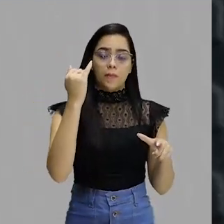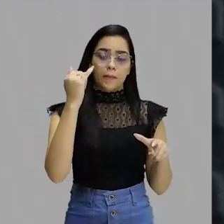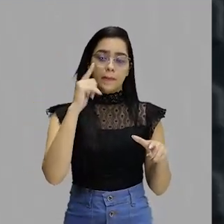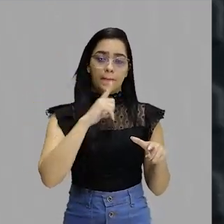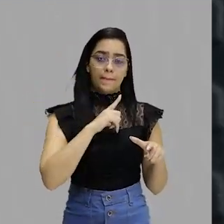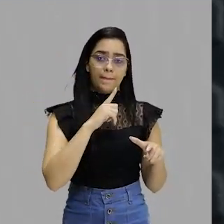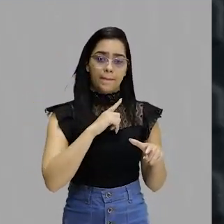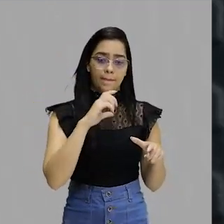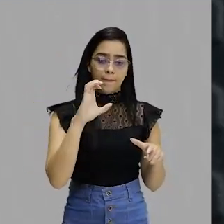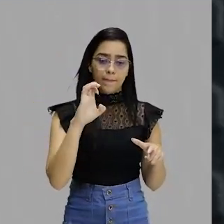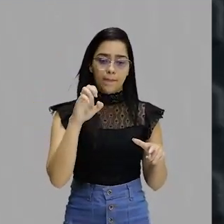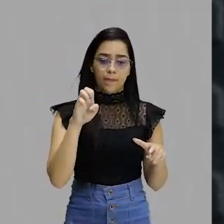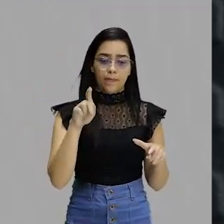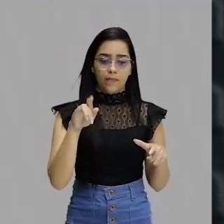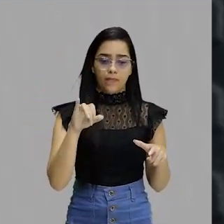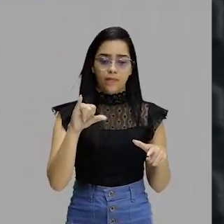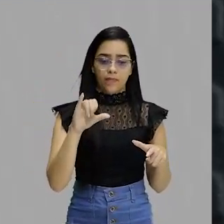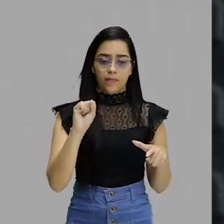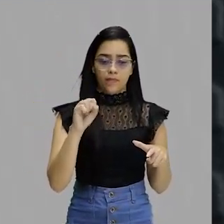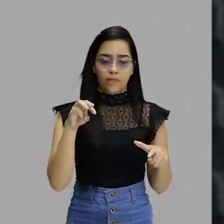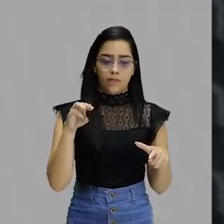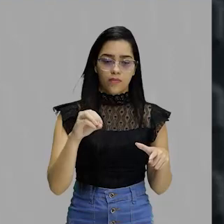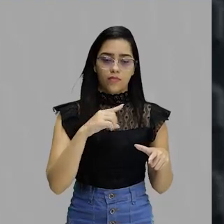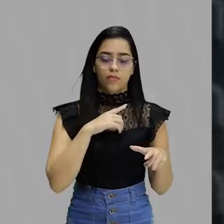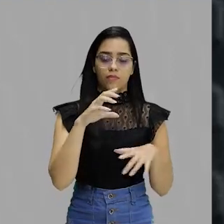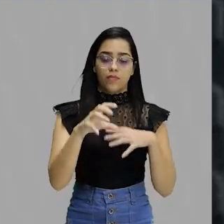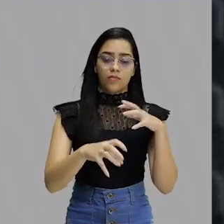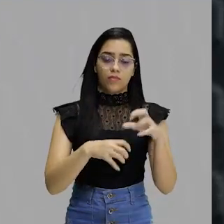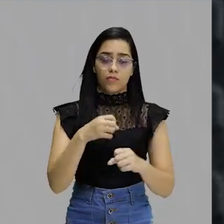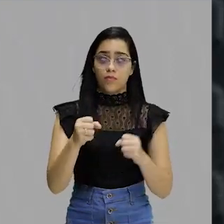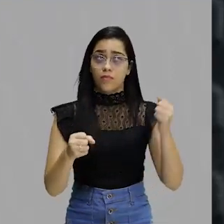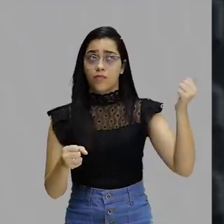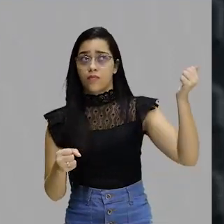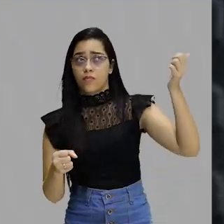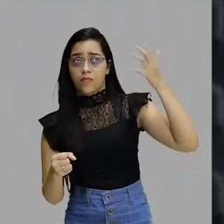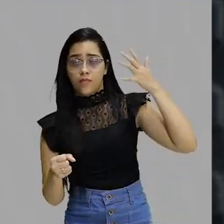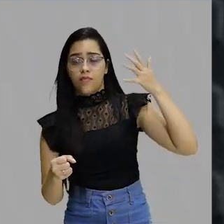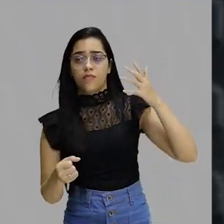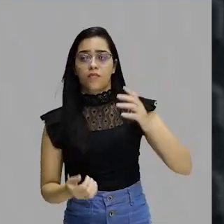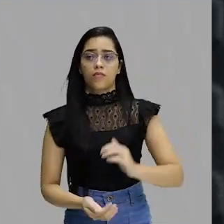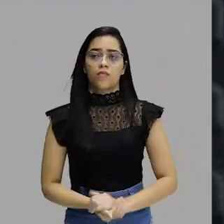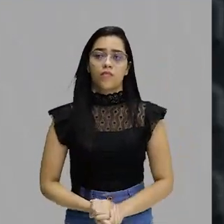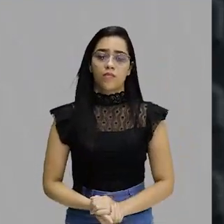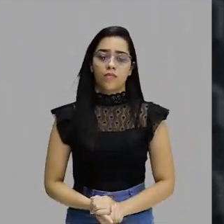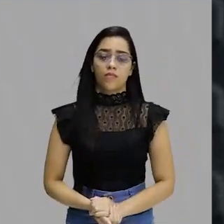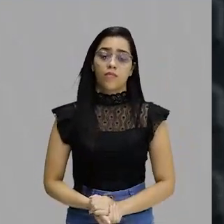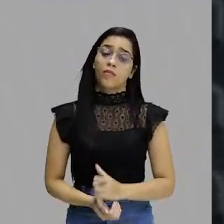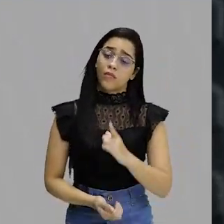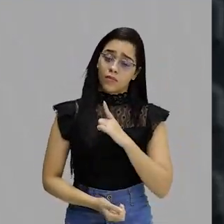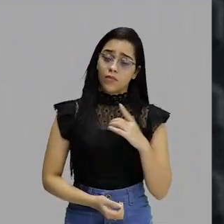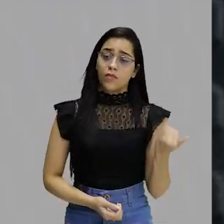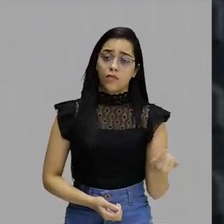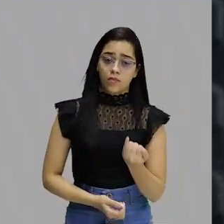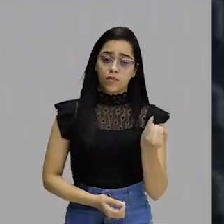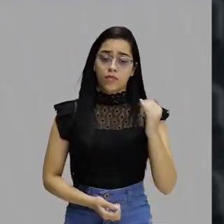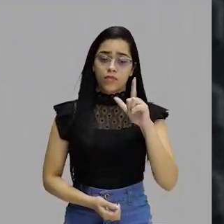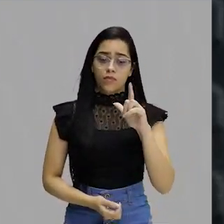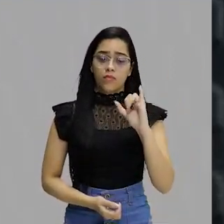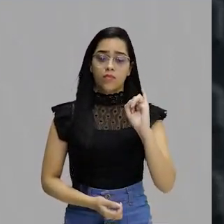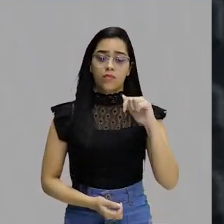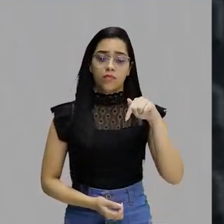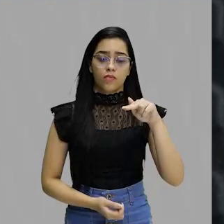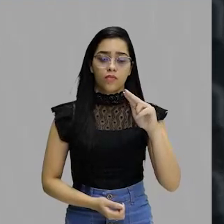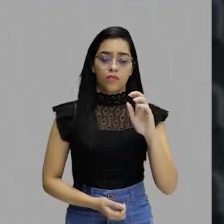do epifitismo, existe ali a busca pela luminosidade. E a luminosidade ela é importante para o líquen. Por